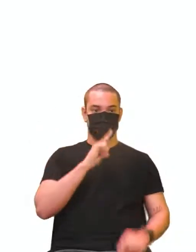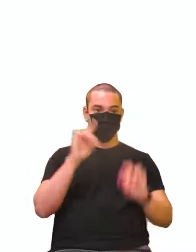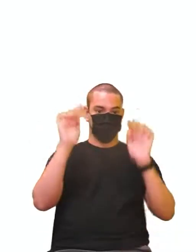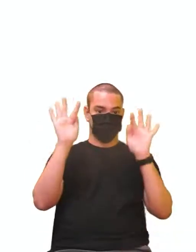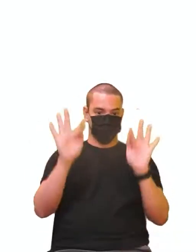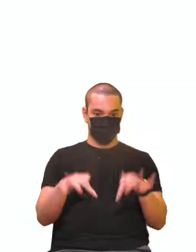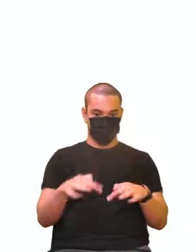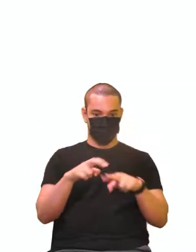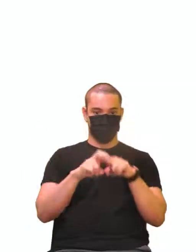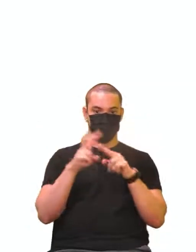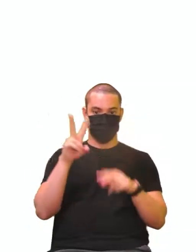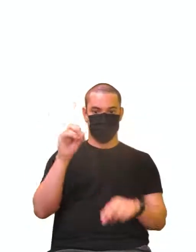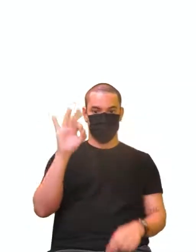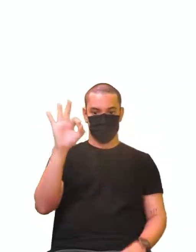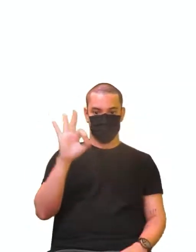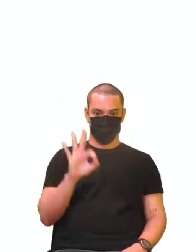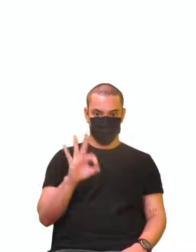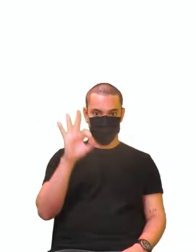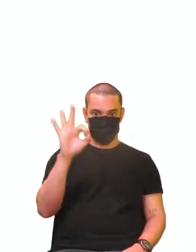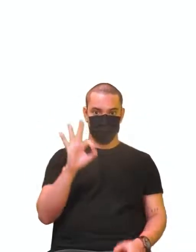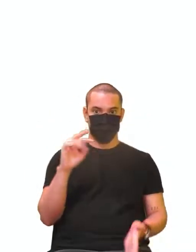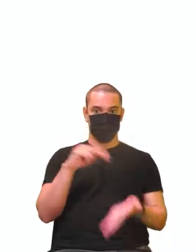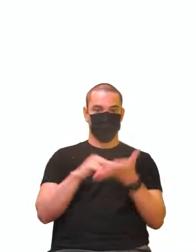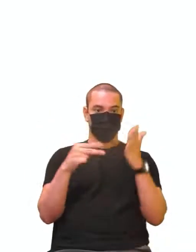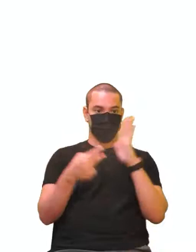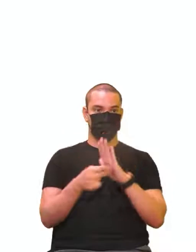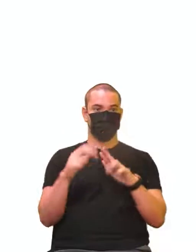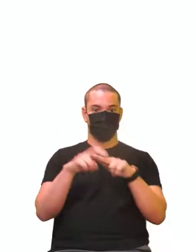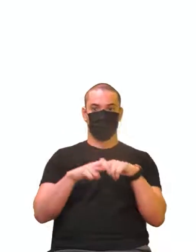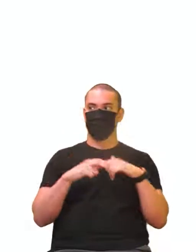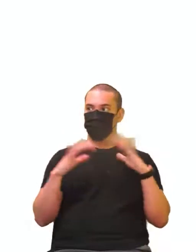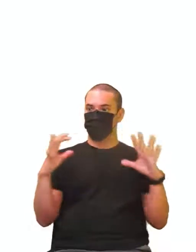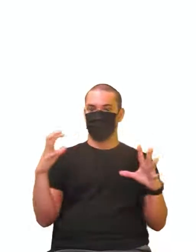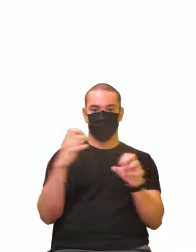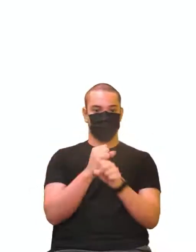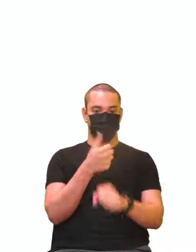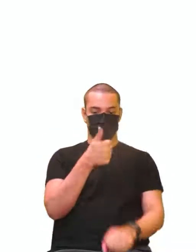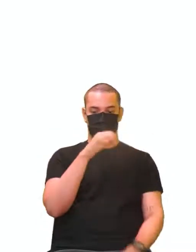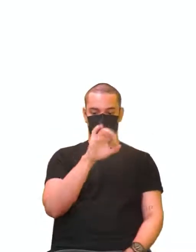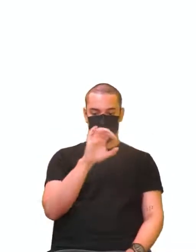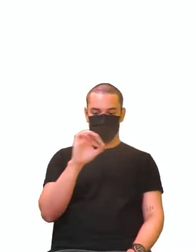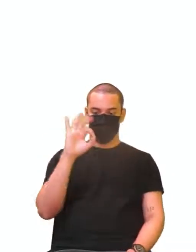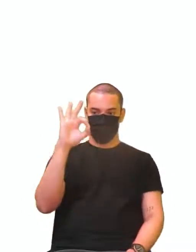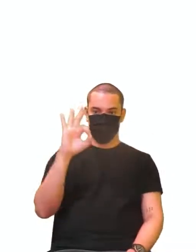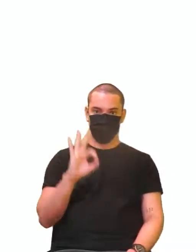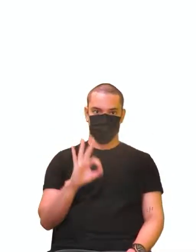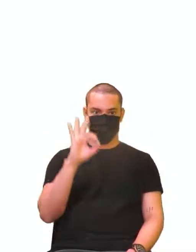aqui é 50%. Então quer dizer que num total de 100%,